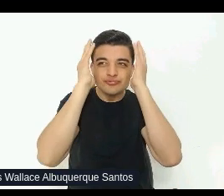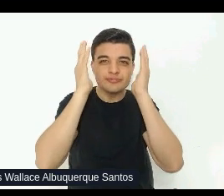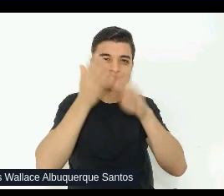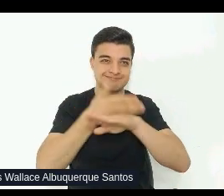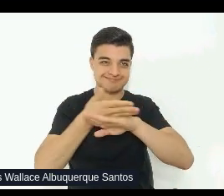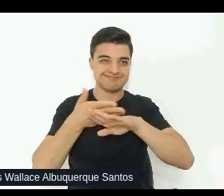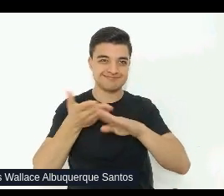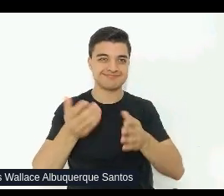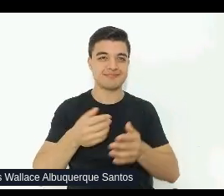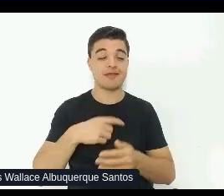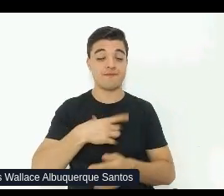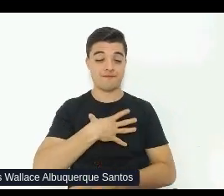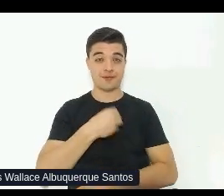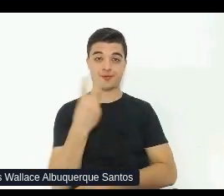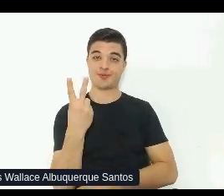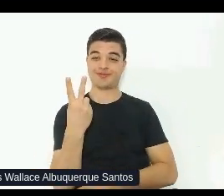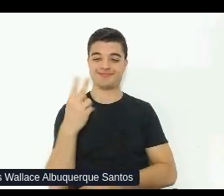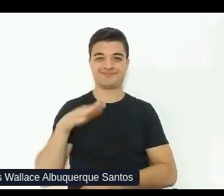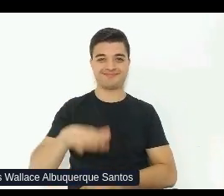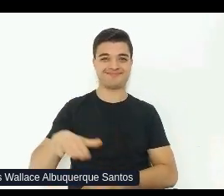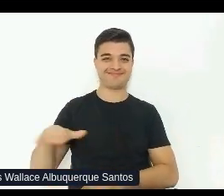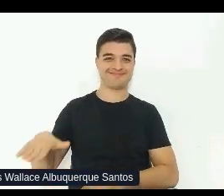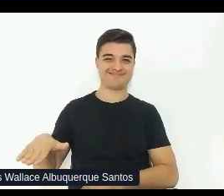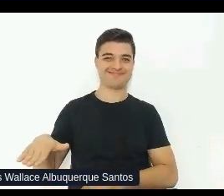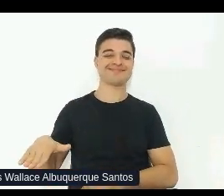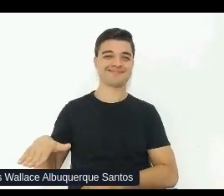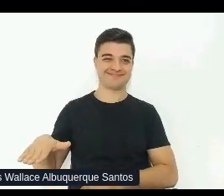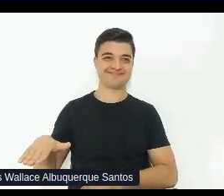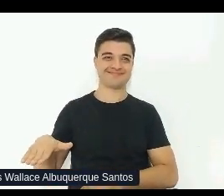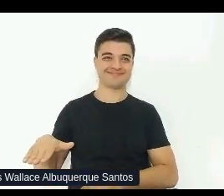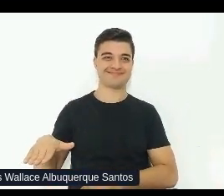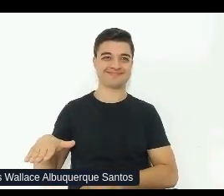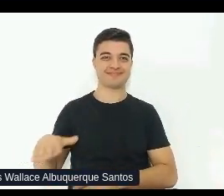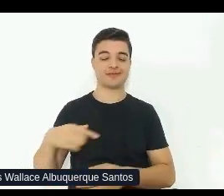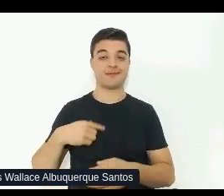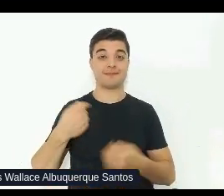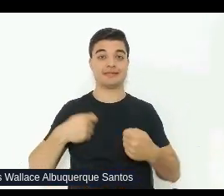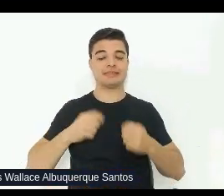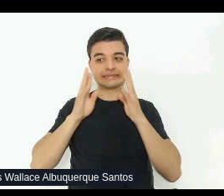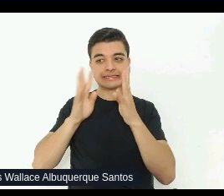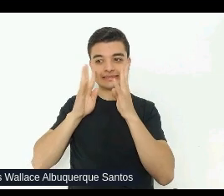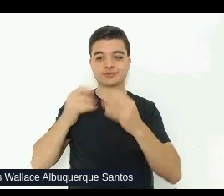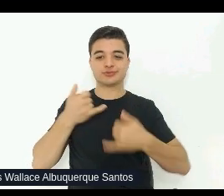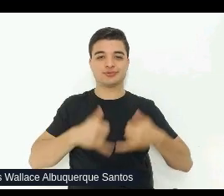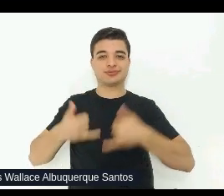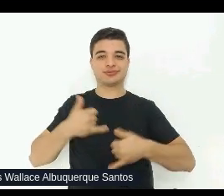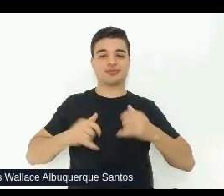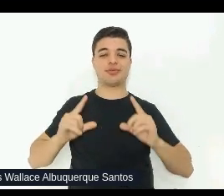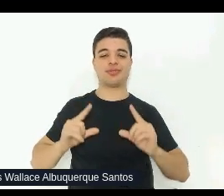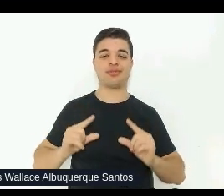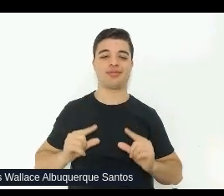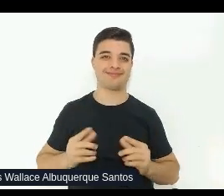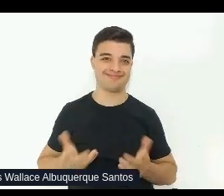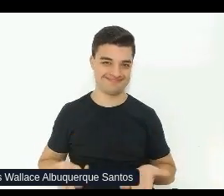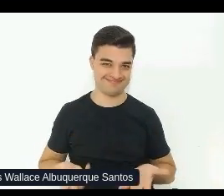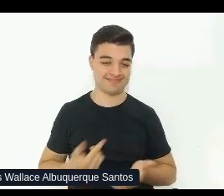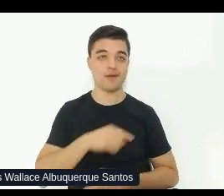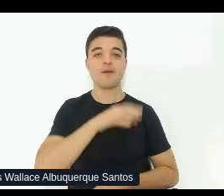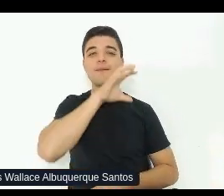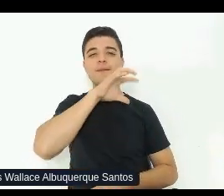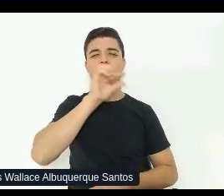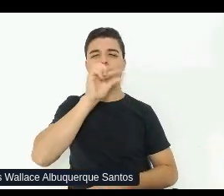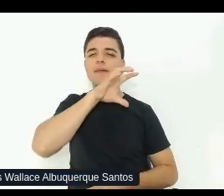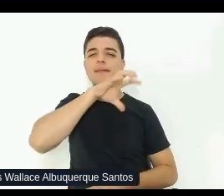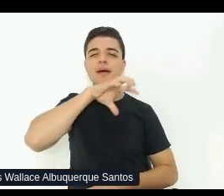e as meninas têm energia, muita energia para gastar. Tenho uma barba aqui por fazer, né, mal